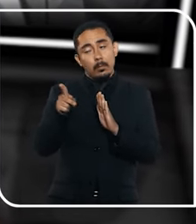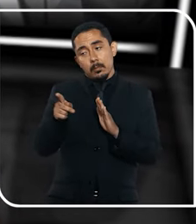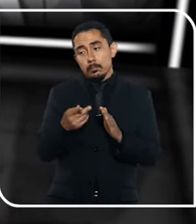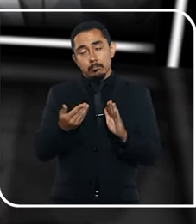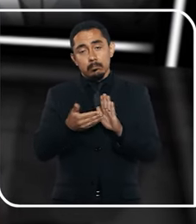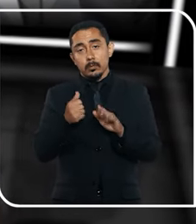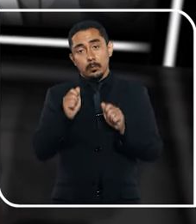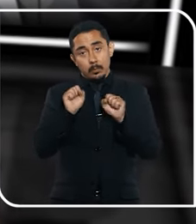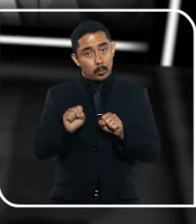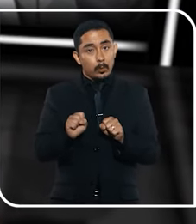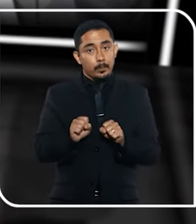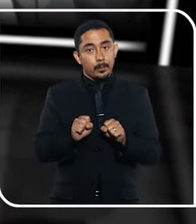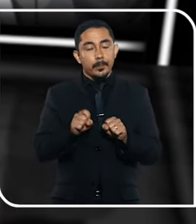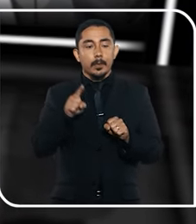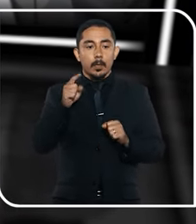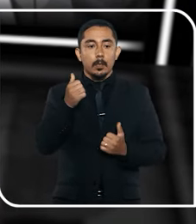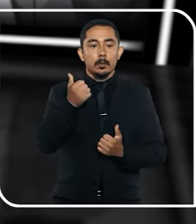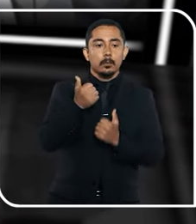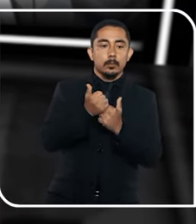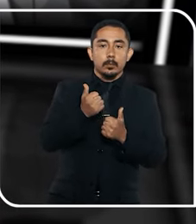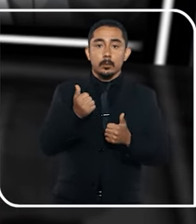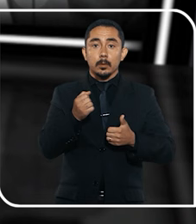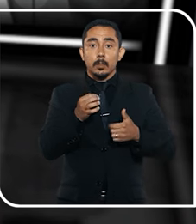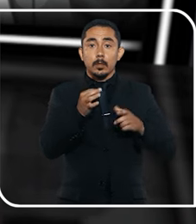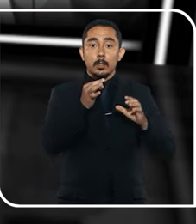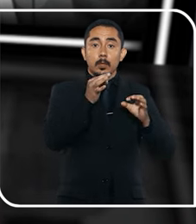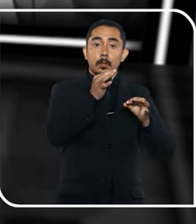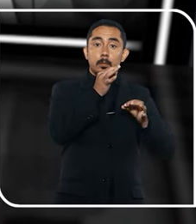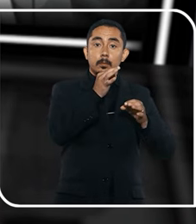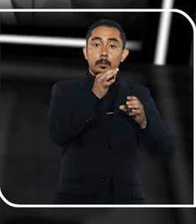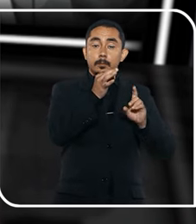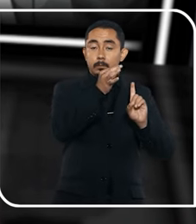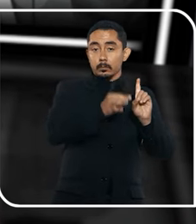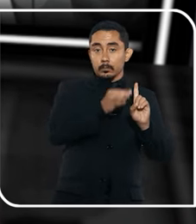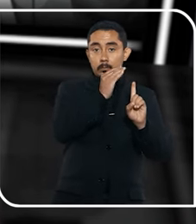de tratamento. E ela foi seguida pelo desembargador convocado à época,